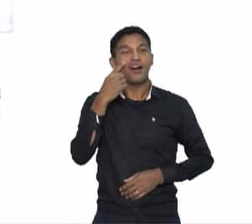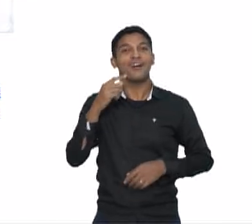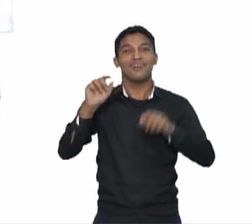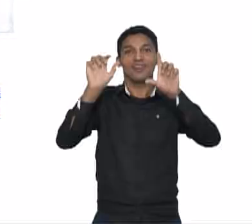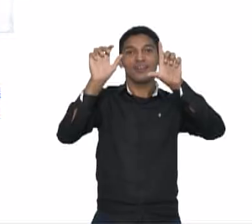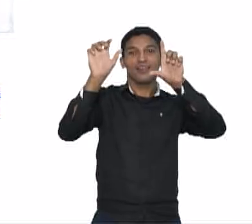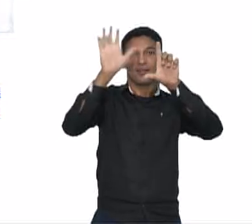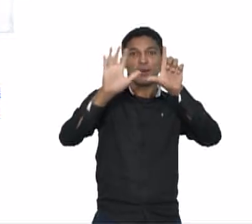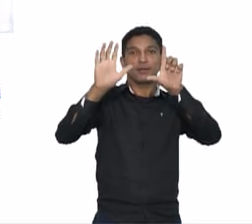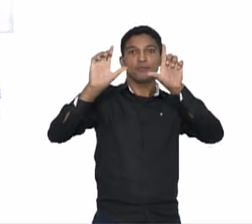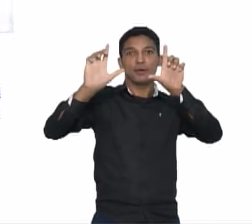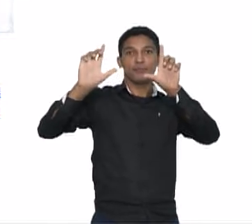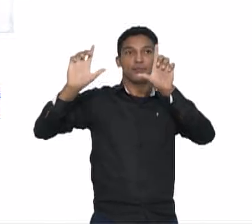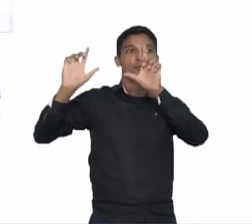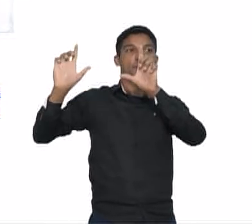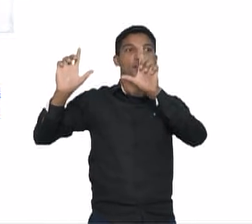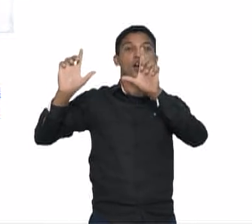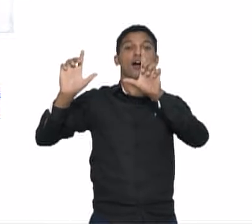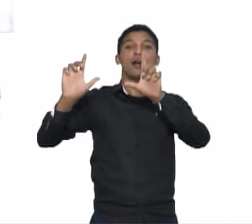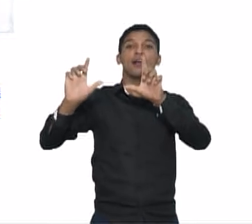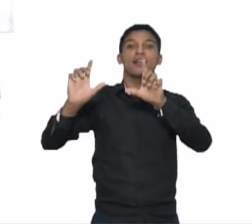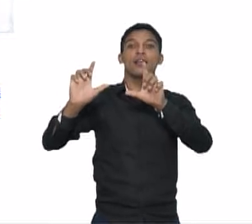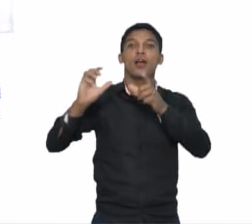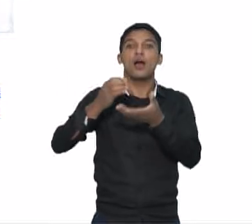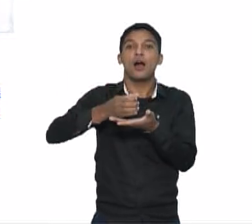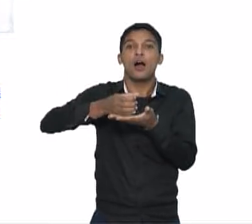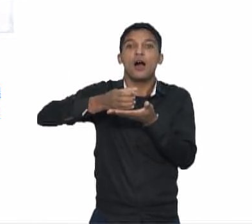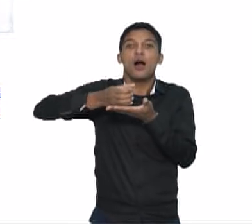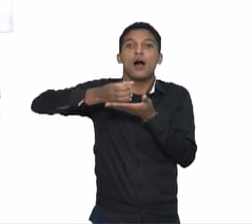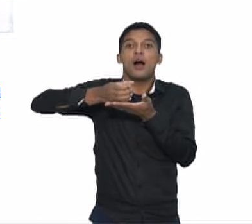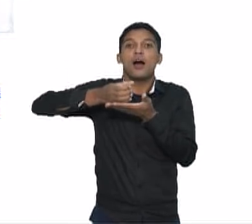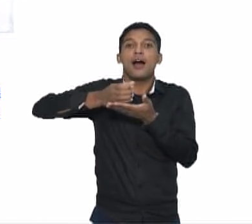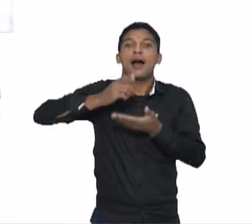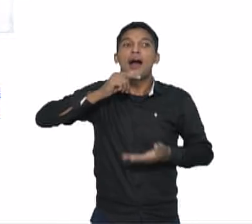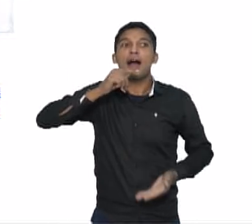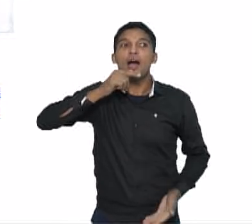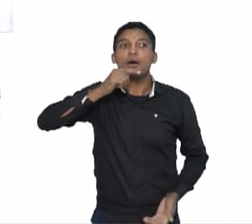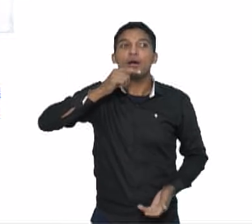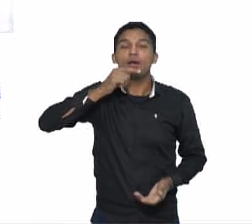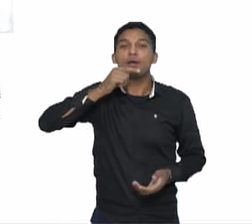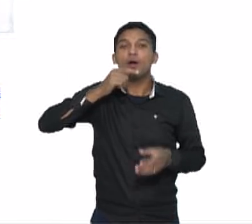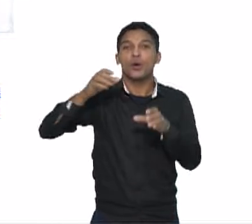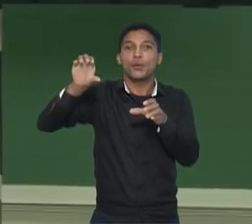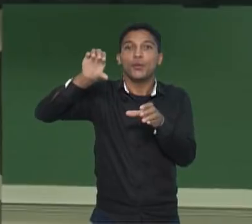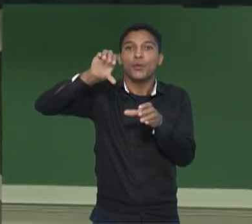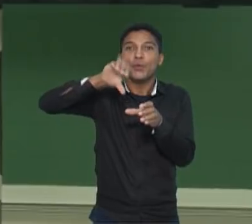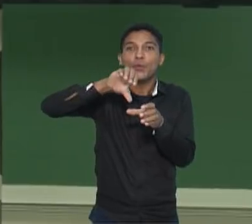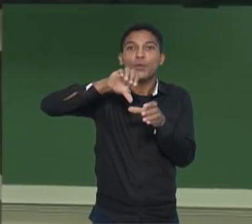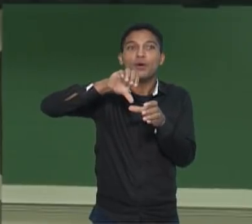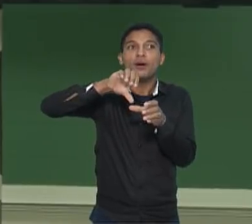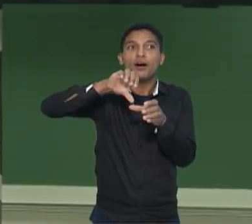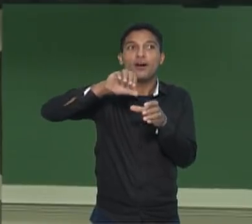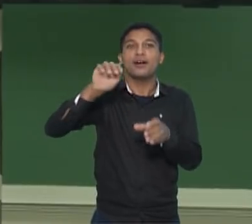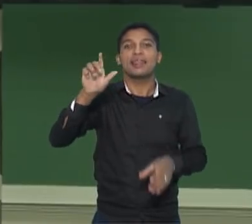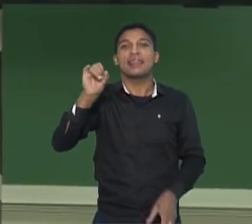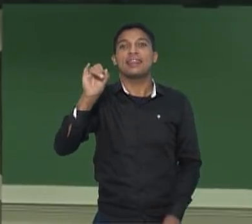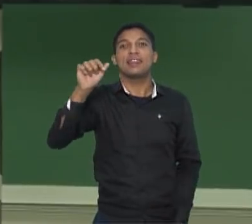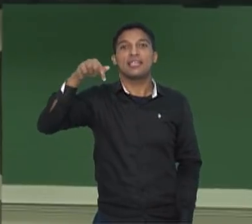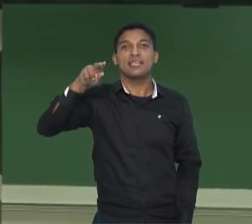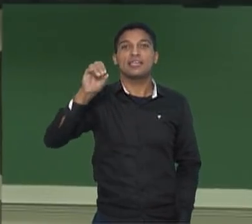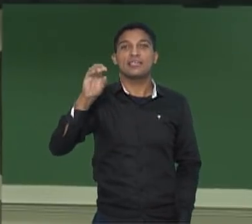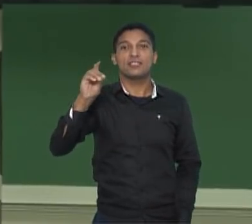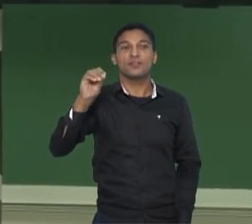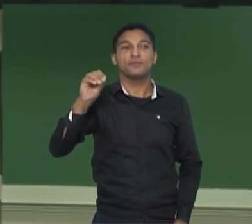da água, com a água sendo despejada no copo. O estado gasoso, o céu com